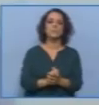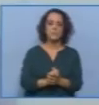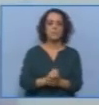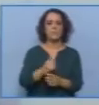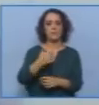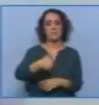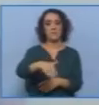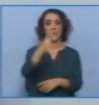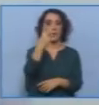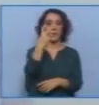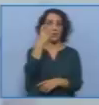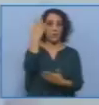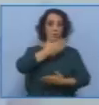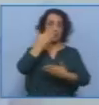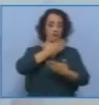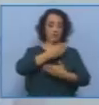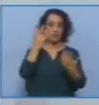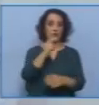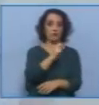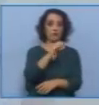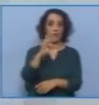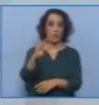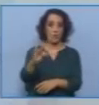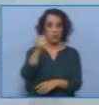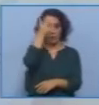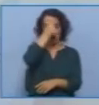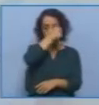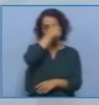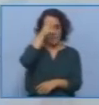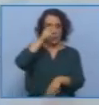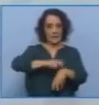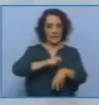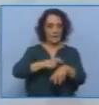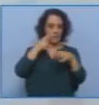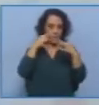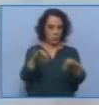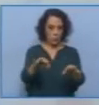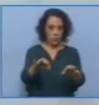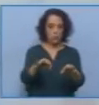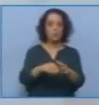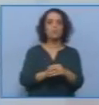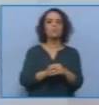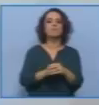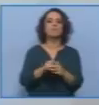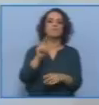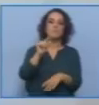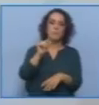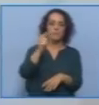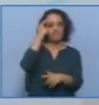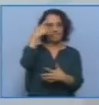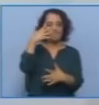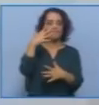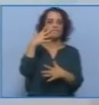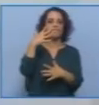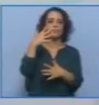Estamos a 2 dias do 34º domingo do Tempo Comum, também solenidade de Cristo,